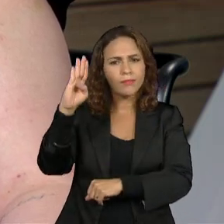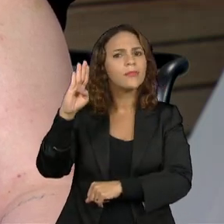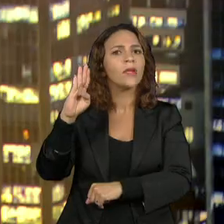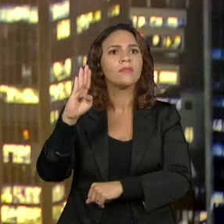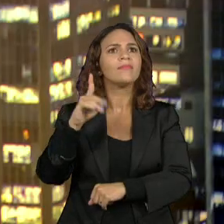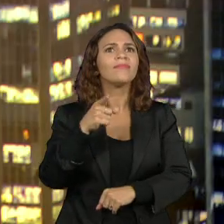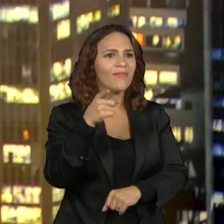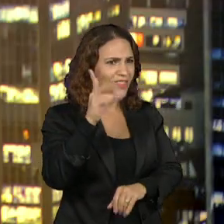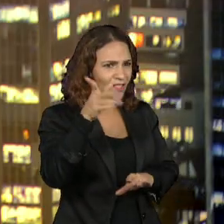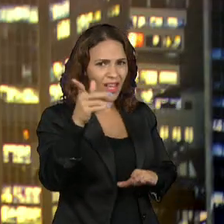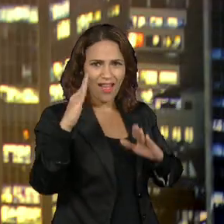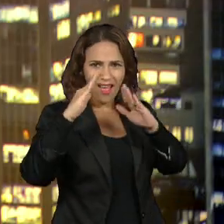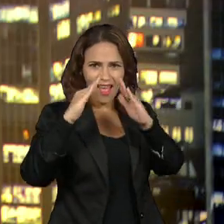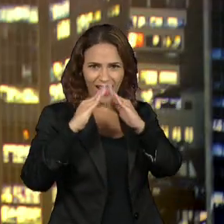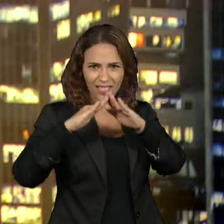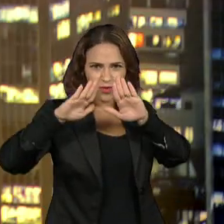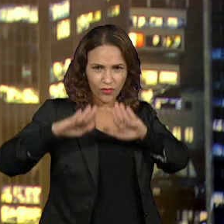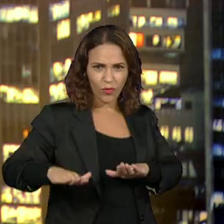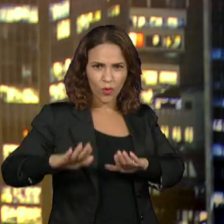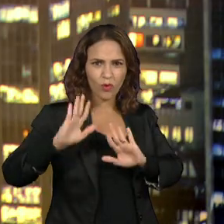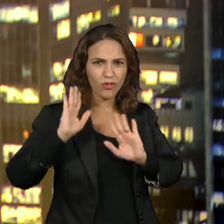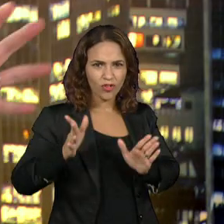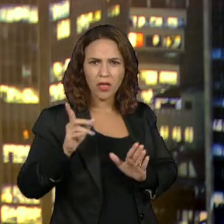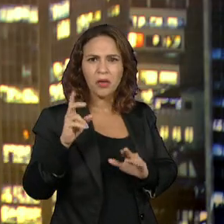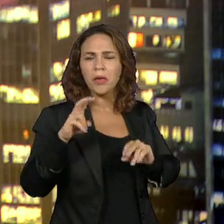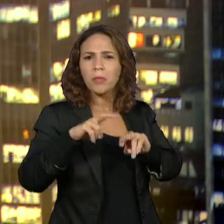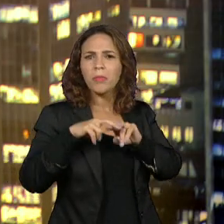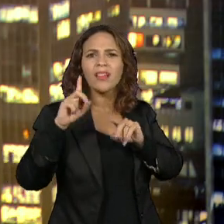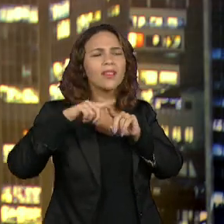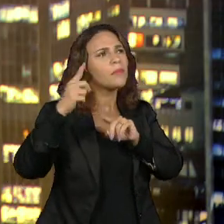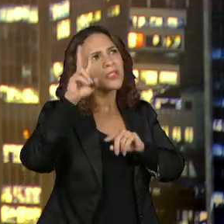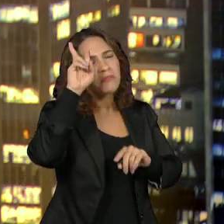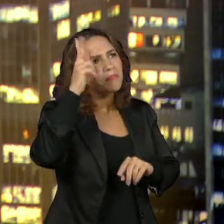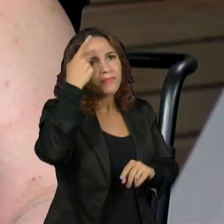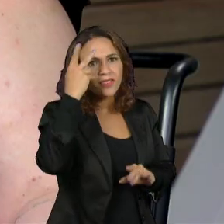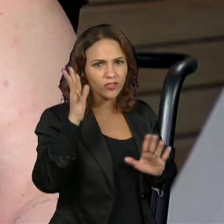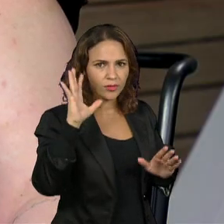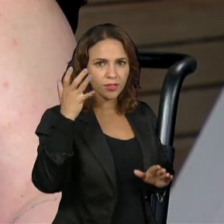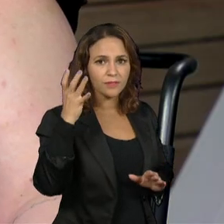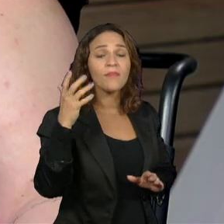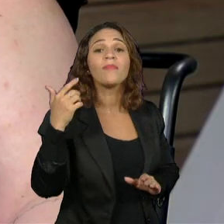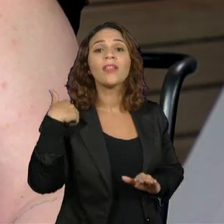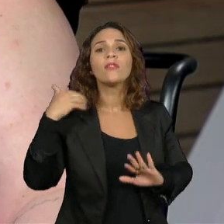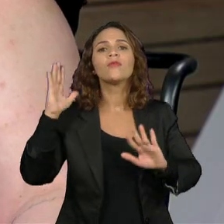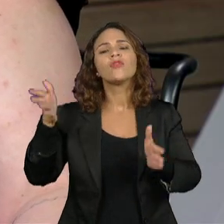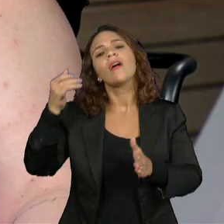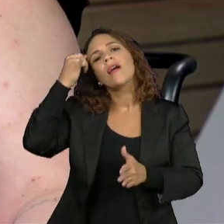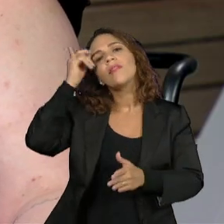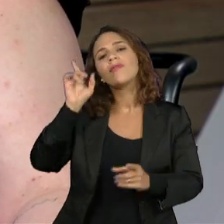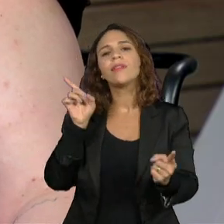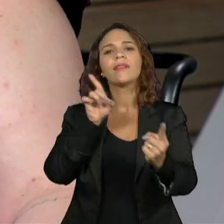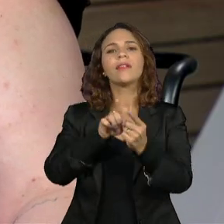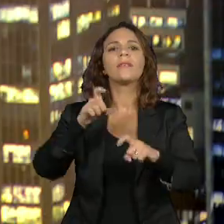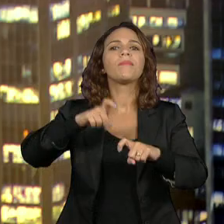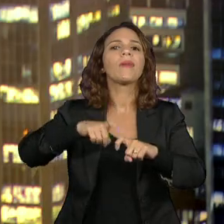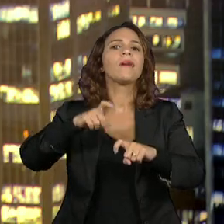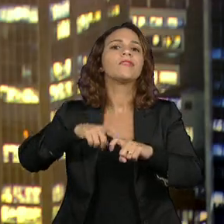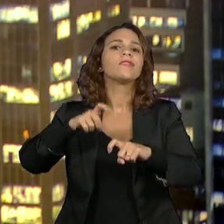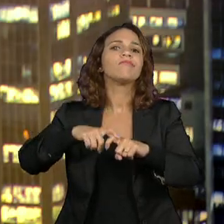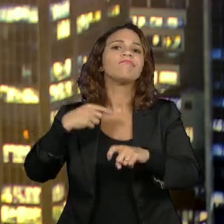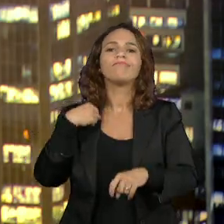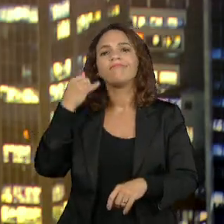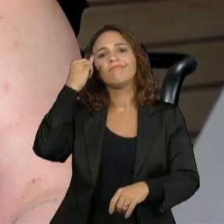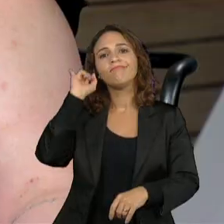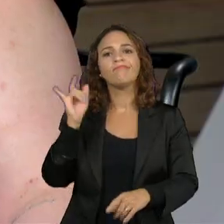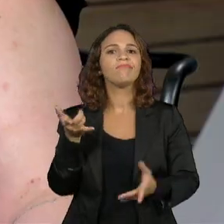Você já deixou de sair de casa por algum motivo e depois isso mudou na sua cabeça? Eu já deixei de procurar serviços de saúde. Eu já deixei